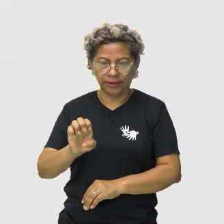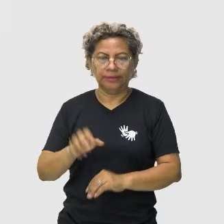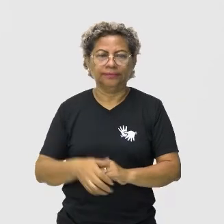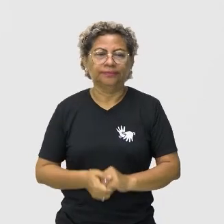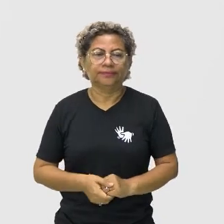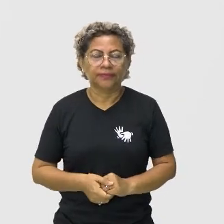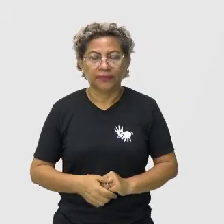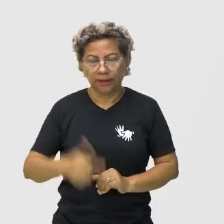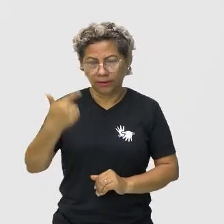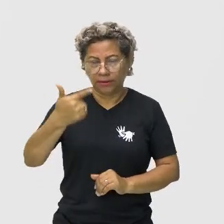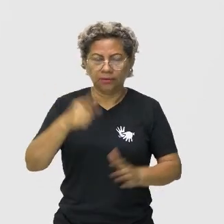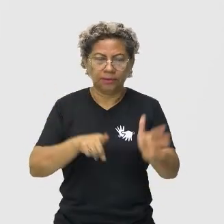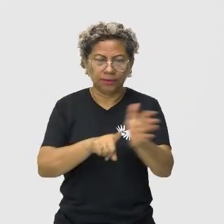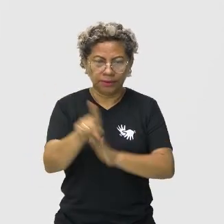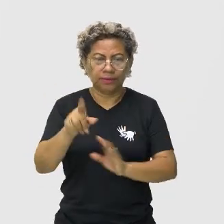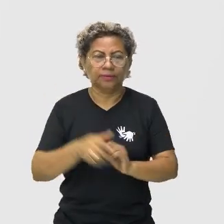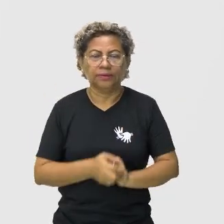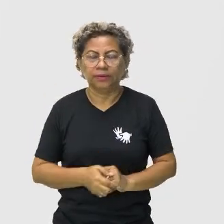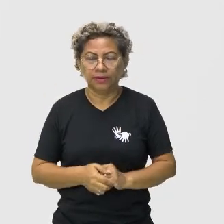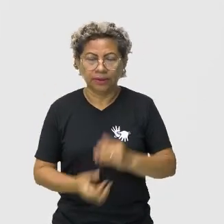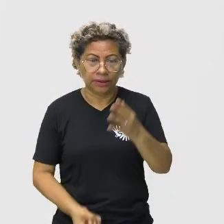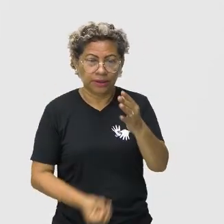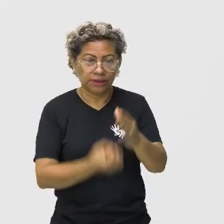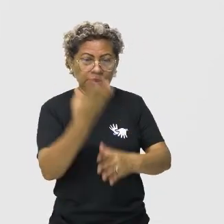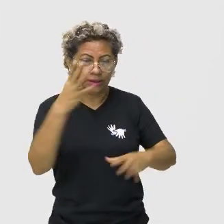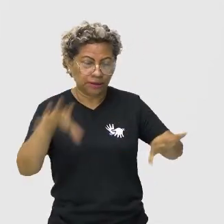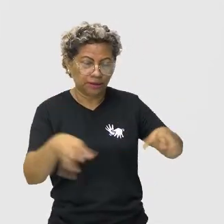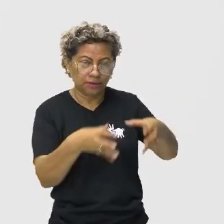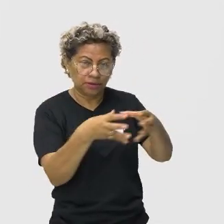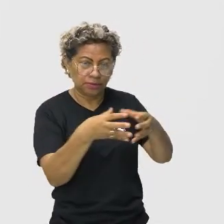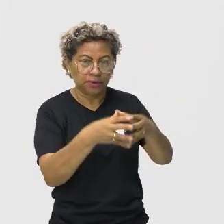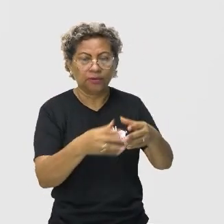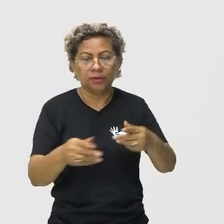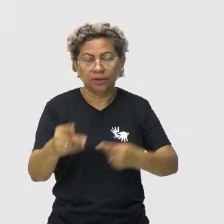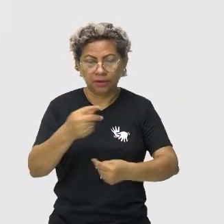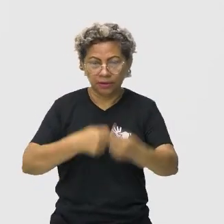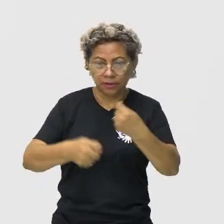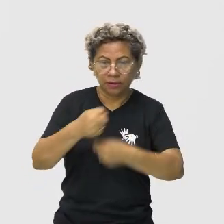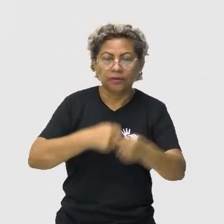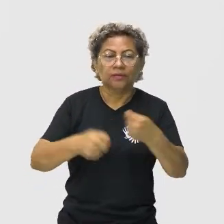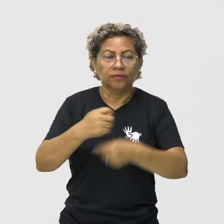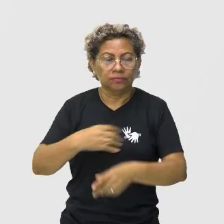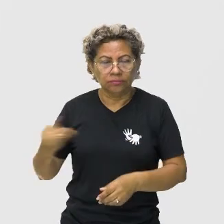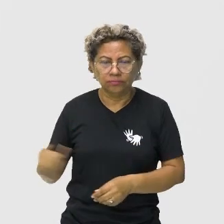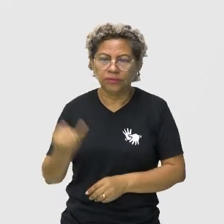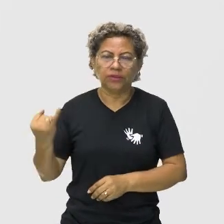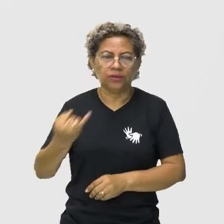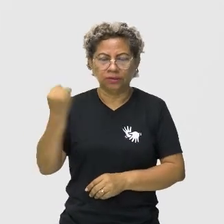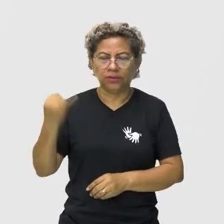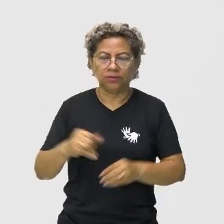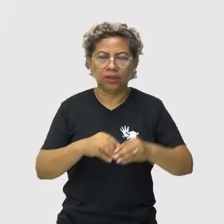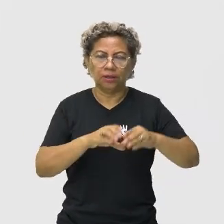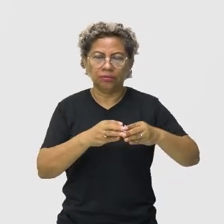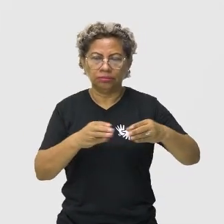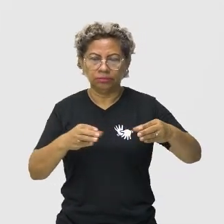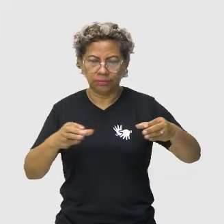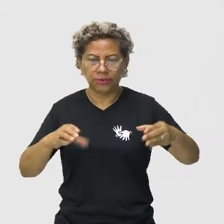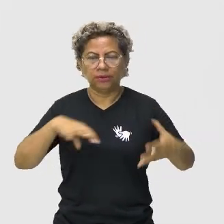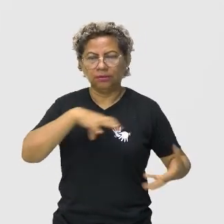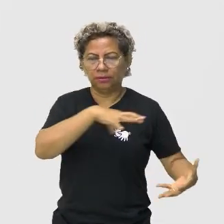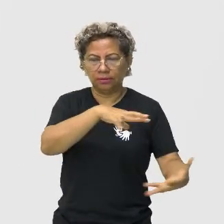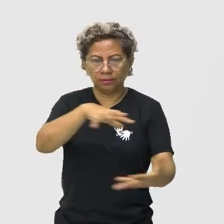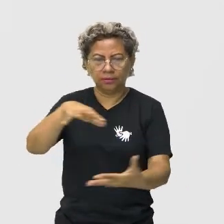nós temos aí, a formação de bloco econômico se tornou essencial para o fortalecimento e expansão econômico do mundo